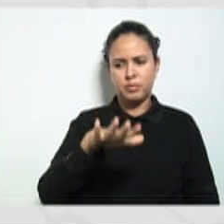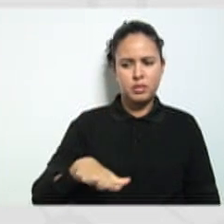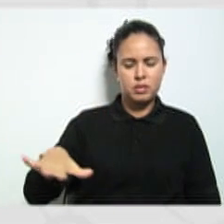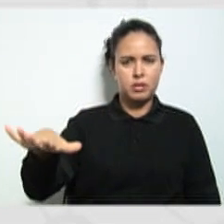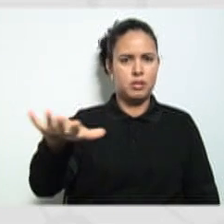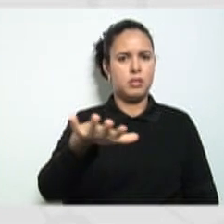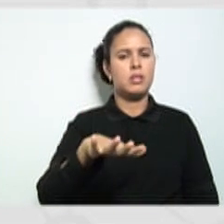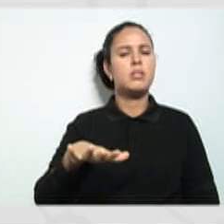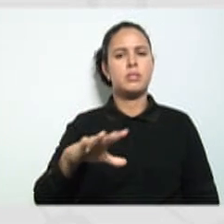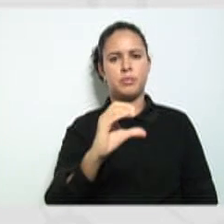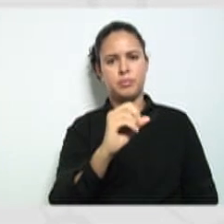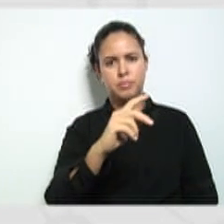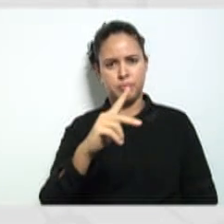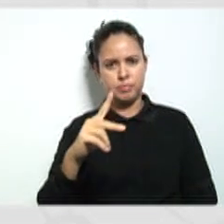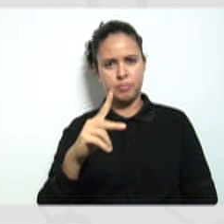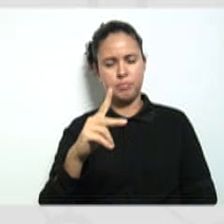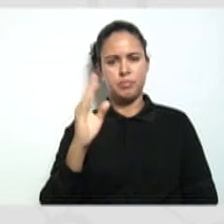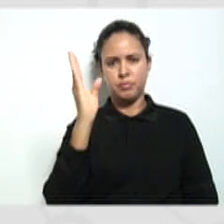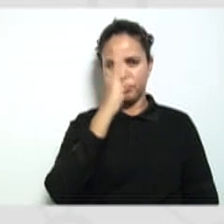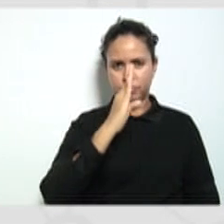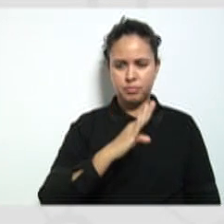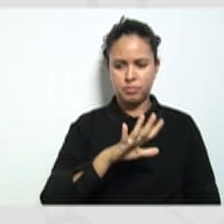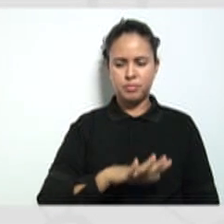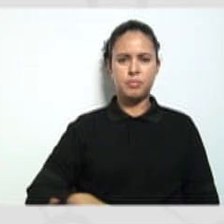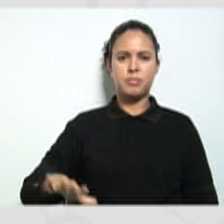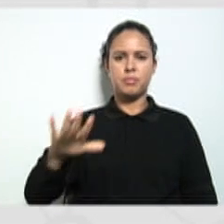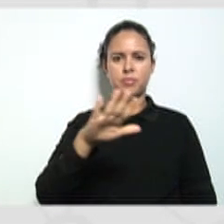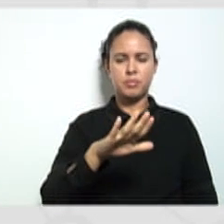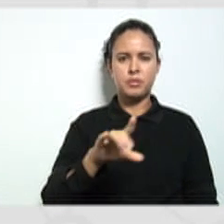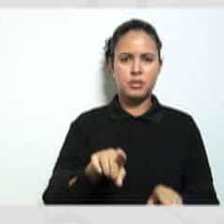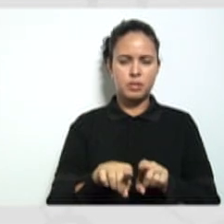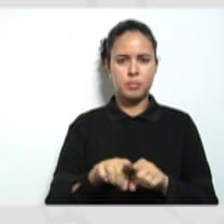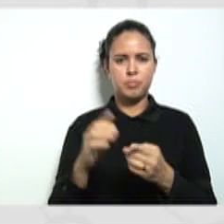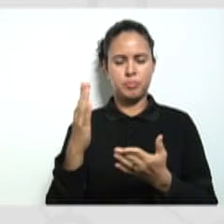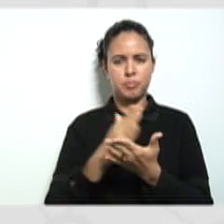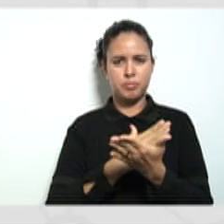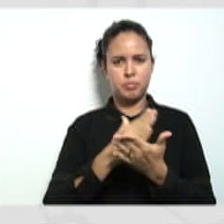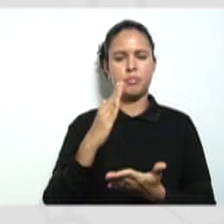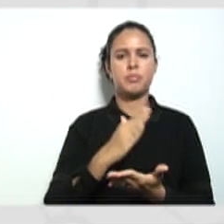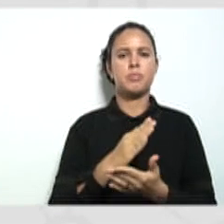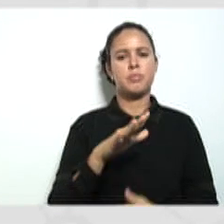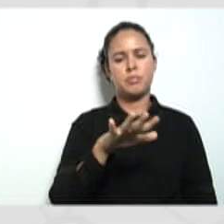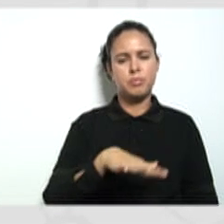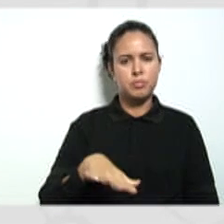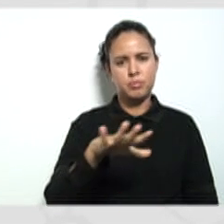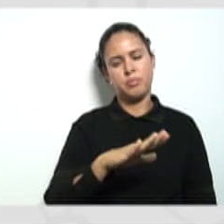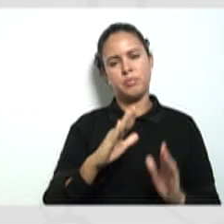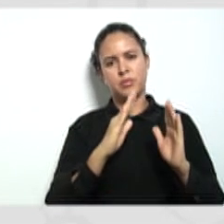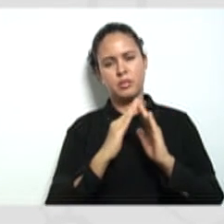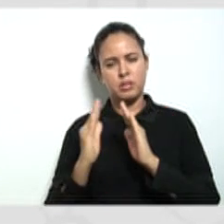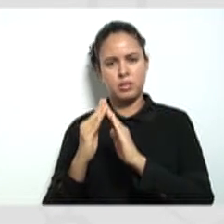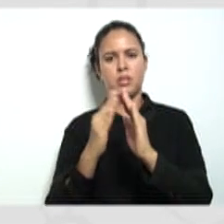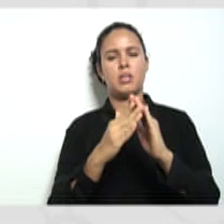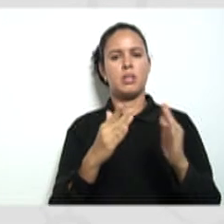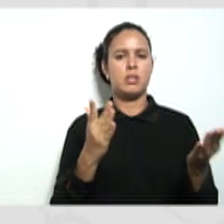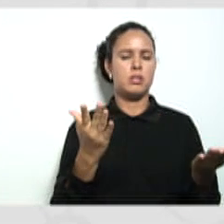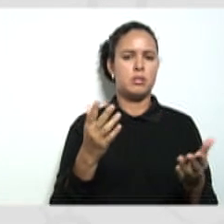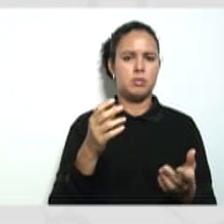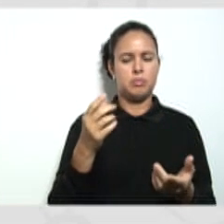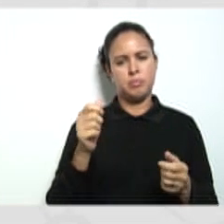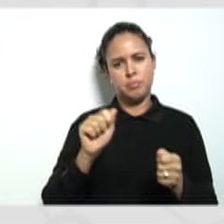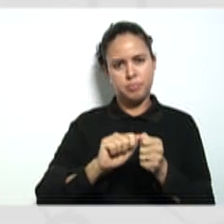das cooperativas no Brasil. Vamos falar de alguns ramos, vamos discutir o ramo habitacional, o ramo de produção,